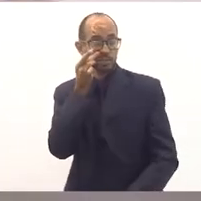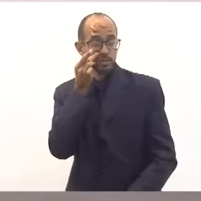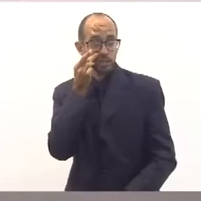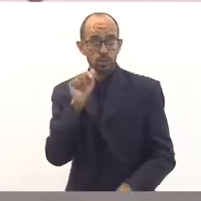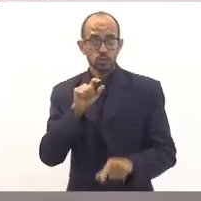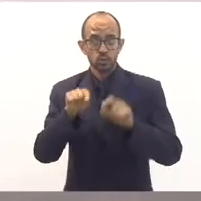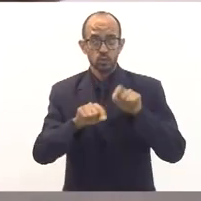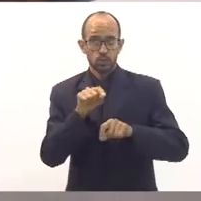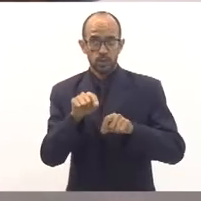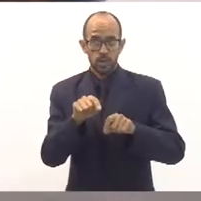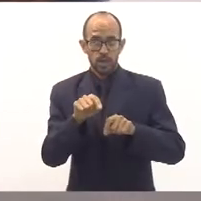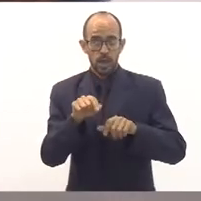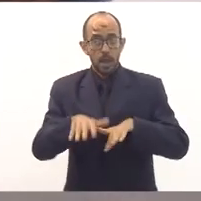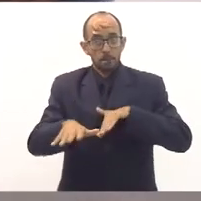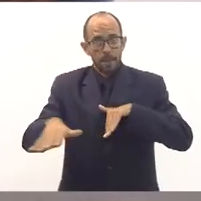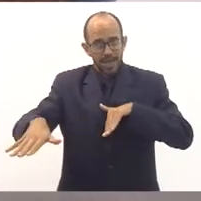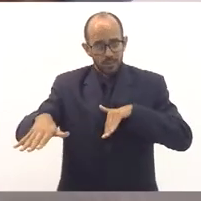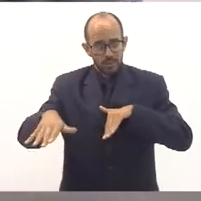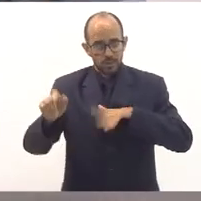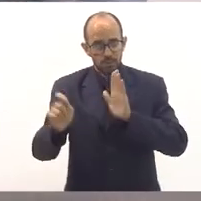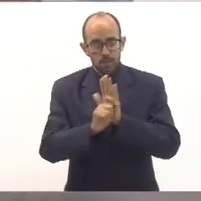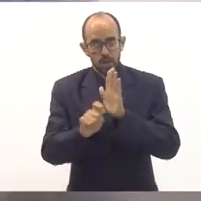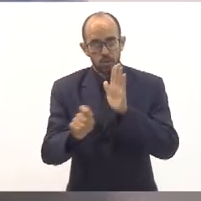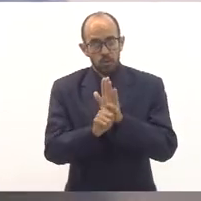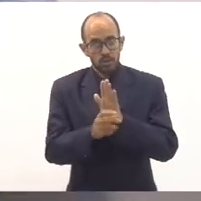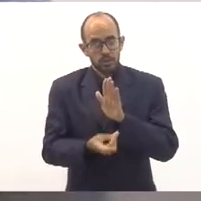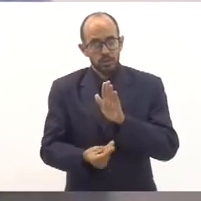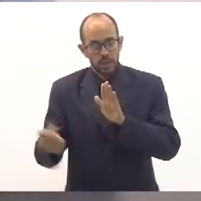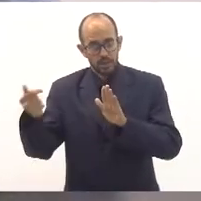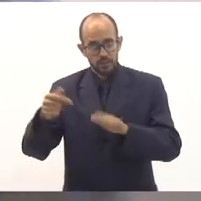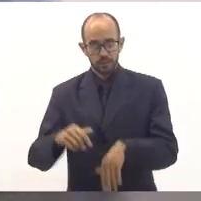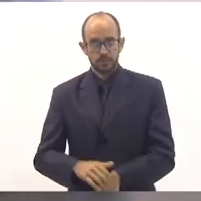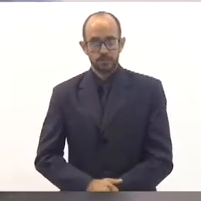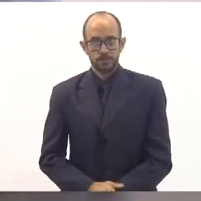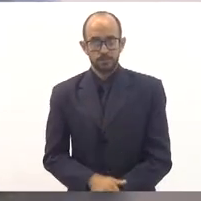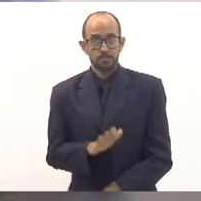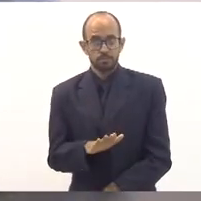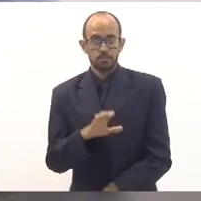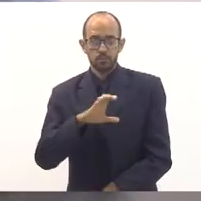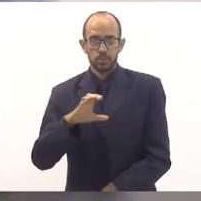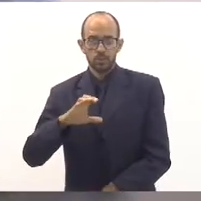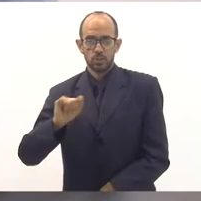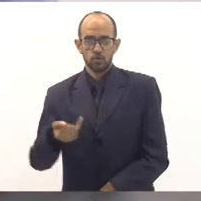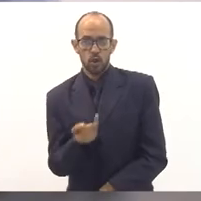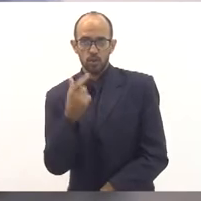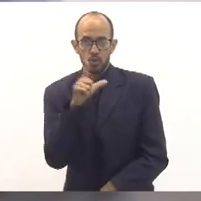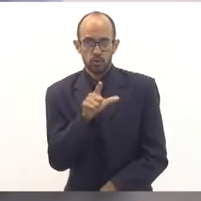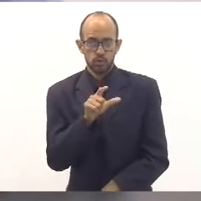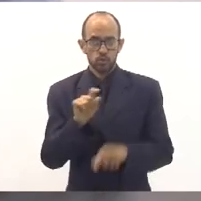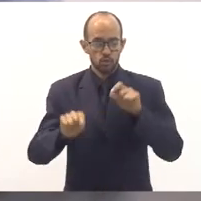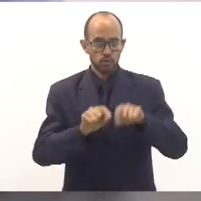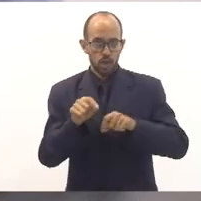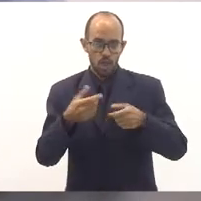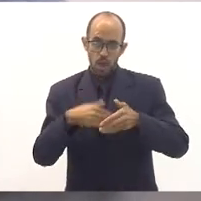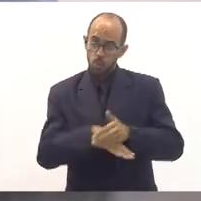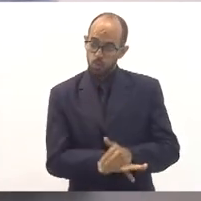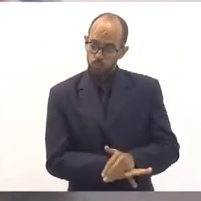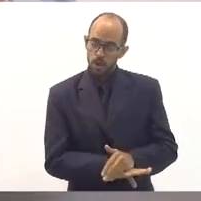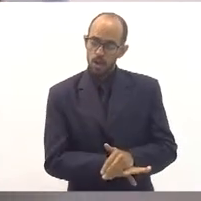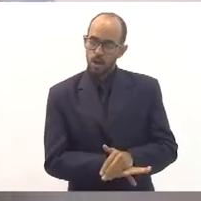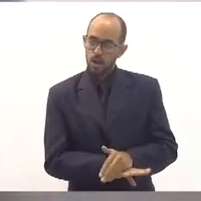a marcha da maconha de sair mas a ccj conseguiu né arquivado